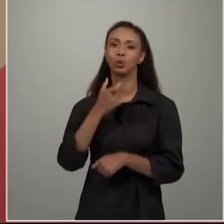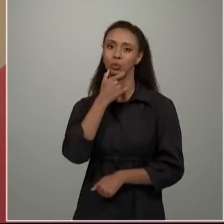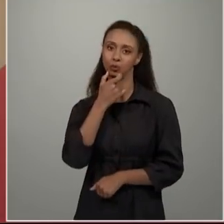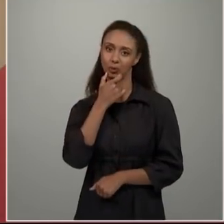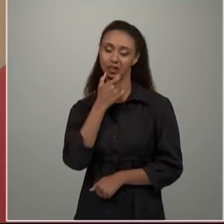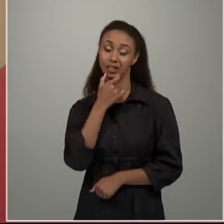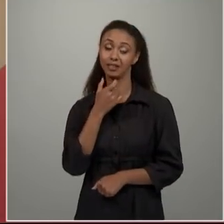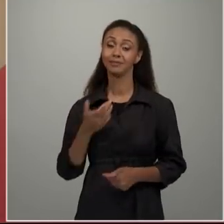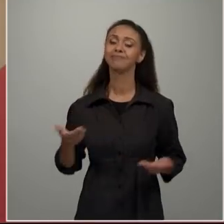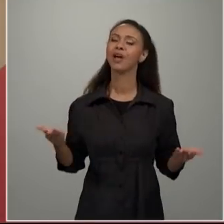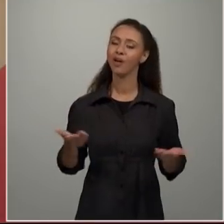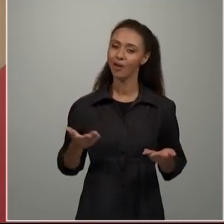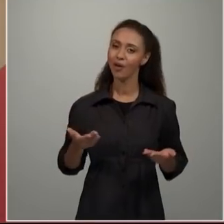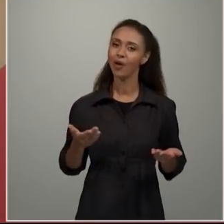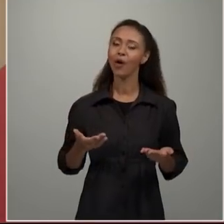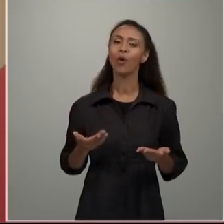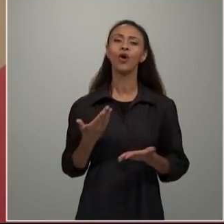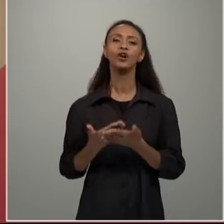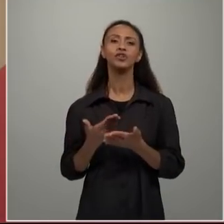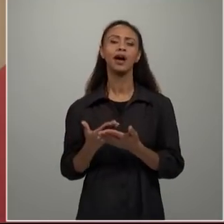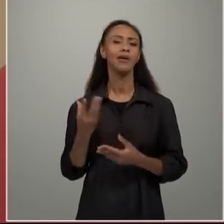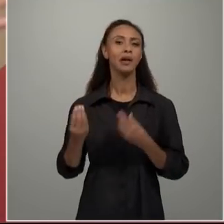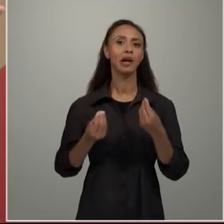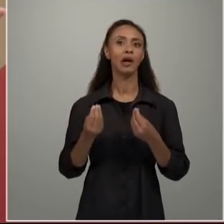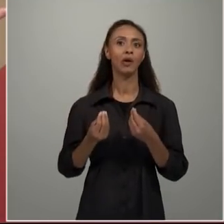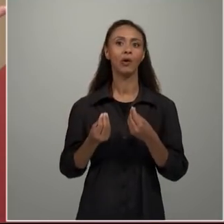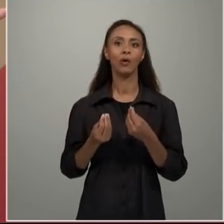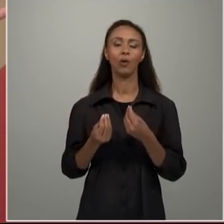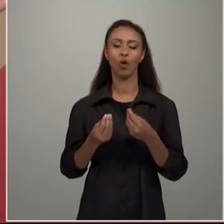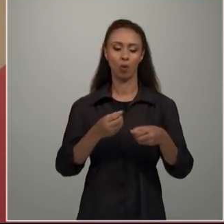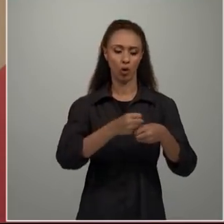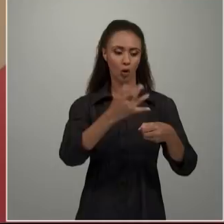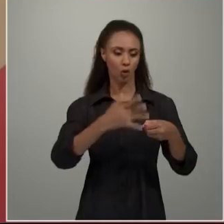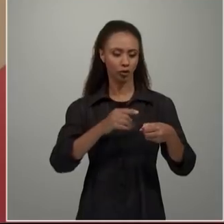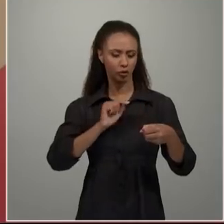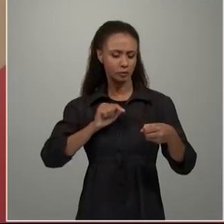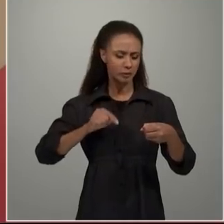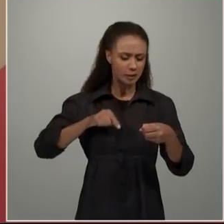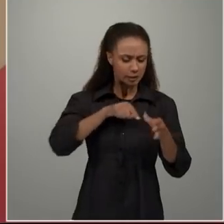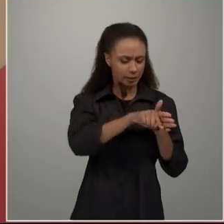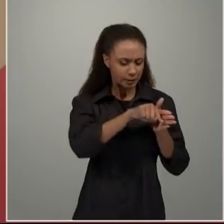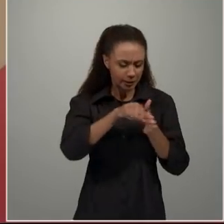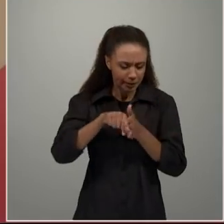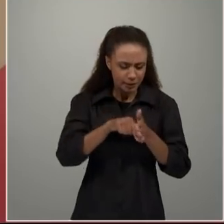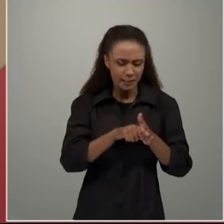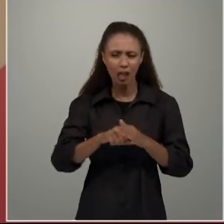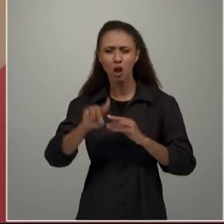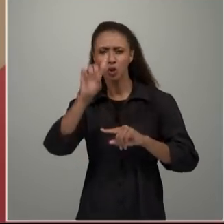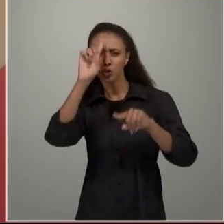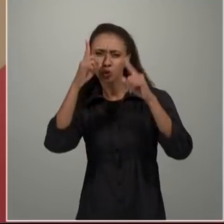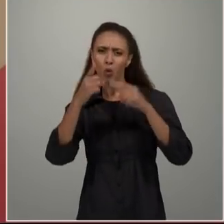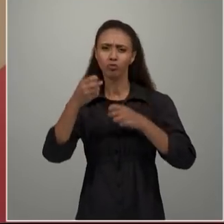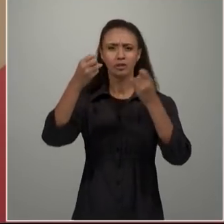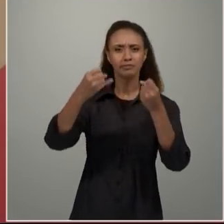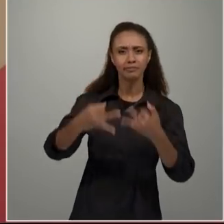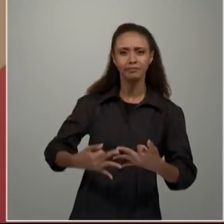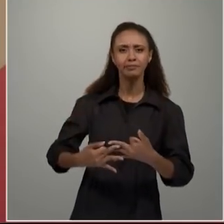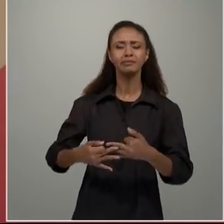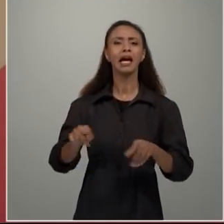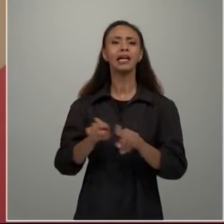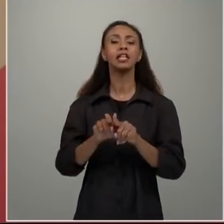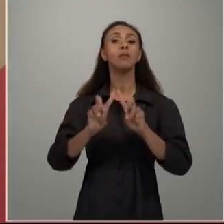a gente tem uma aula que vou dizer sim nós vamos dar uma volta no nosso conteúdo pra poder tirar algumas dúvidas com você está um pouquinho sobre